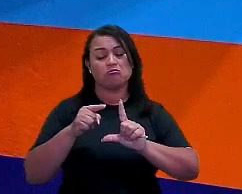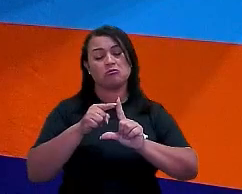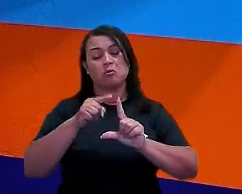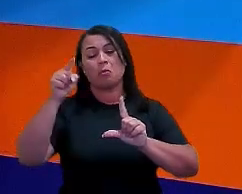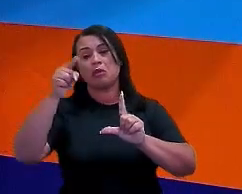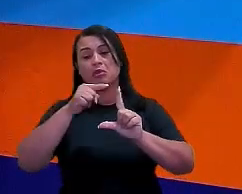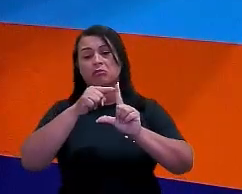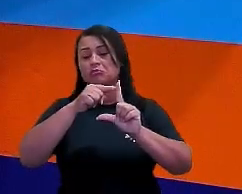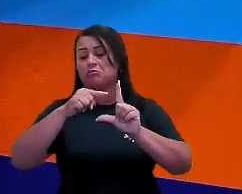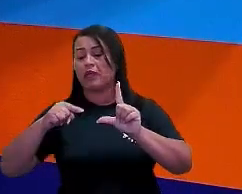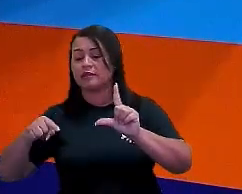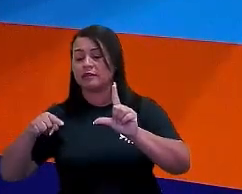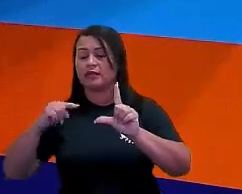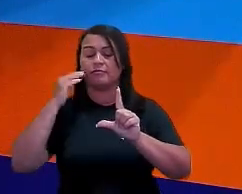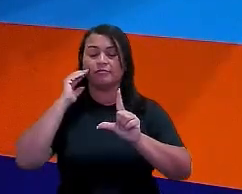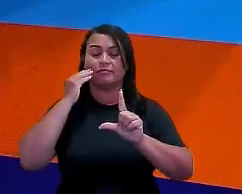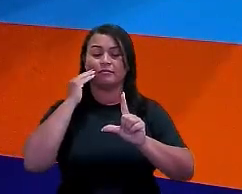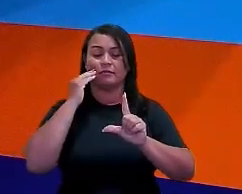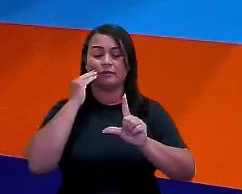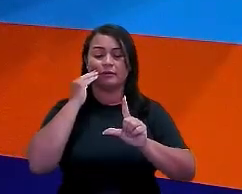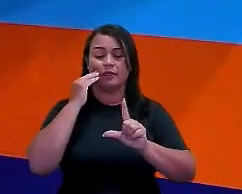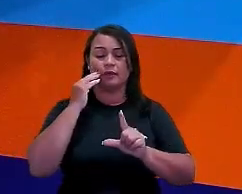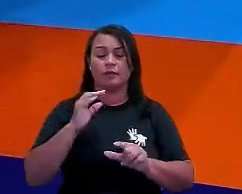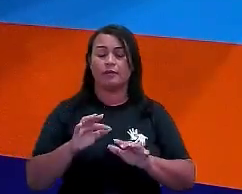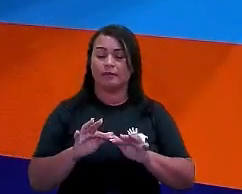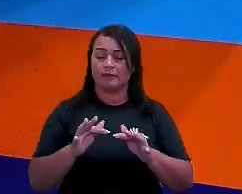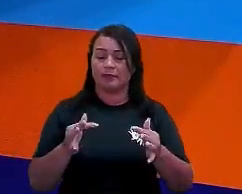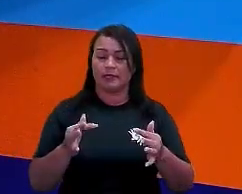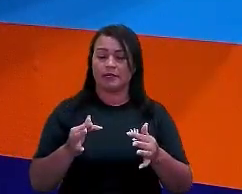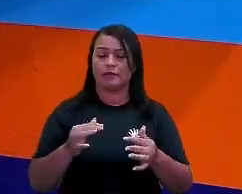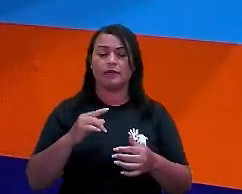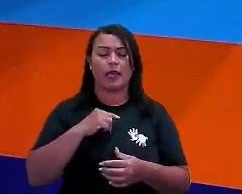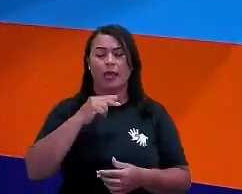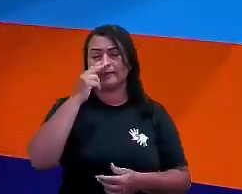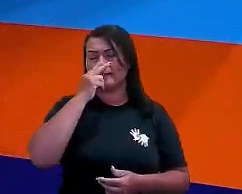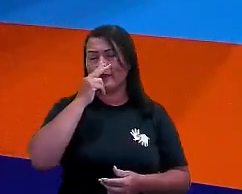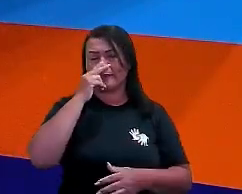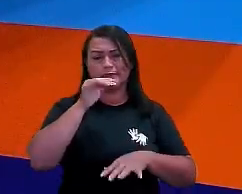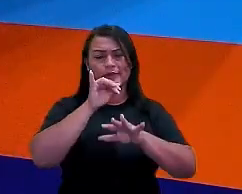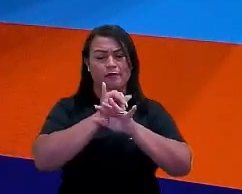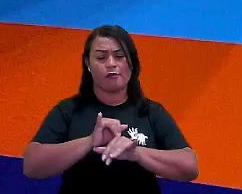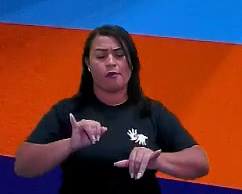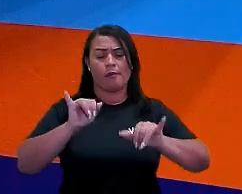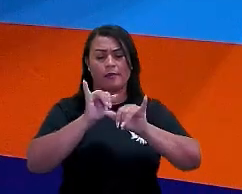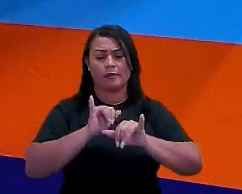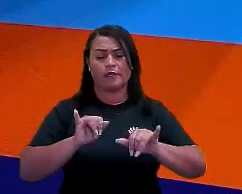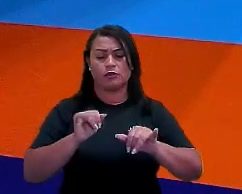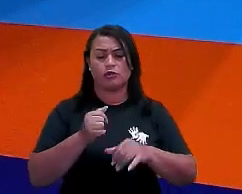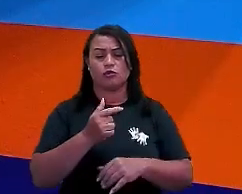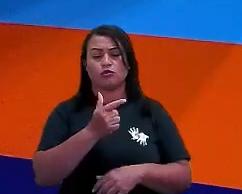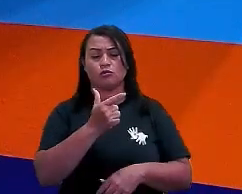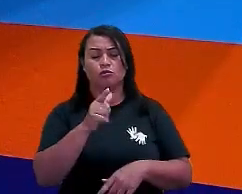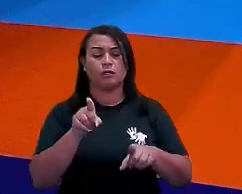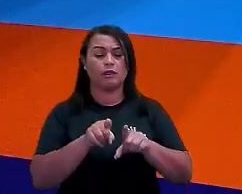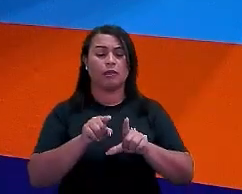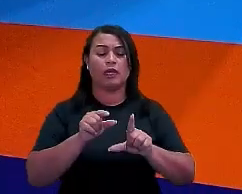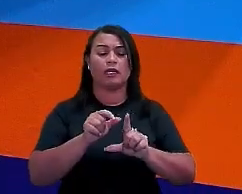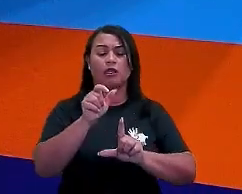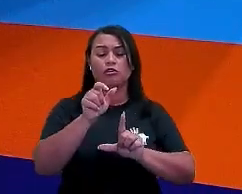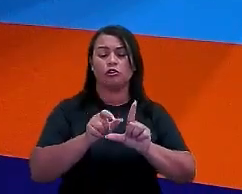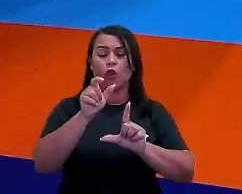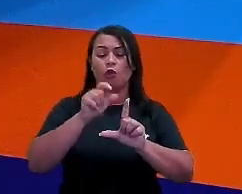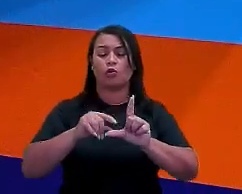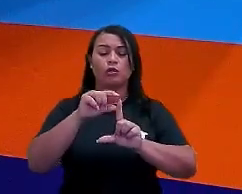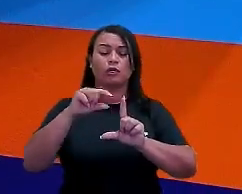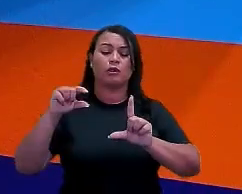linha, tá? Então, gráfico de linha. Tem as mesmas informações dos outros gráficos de coluna e